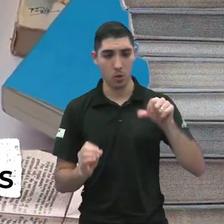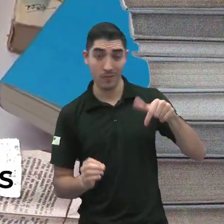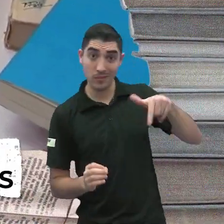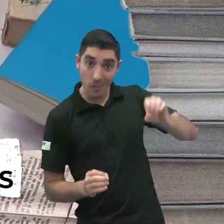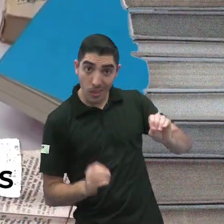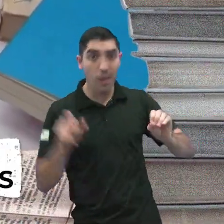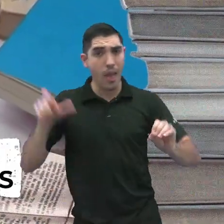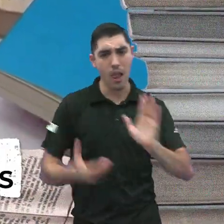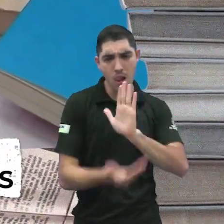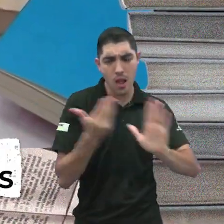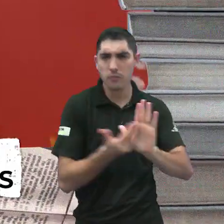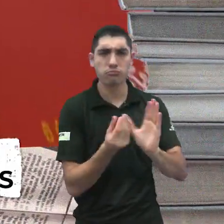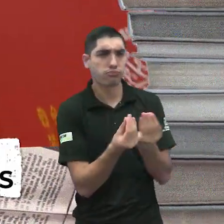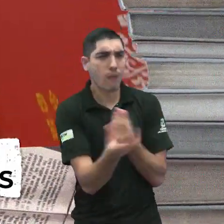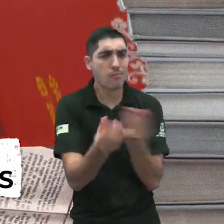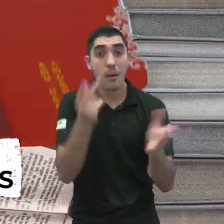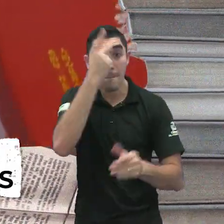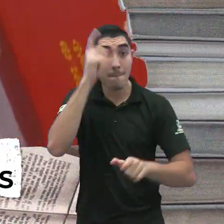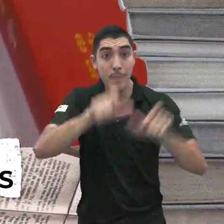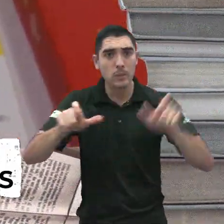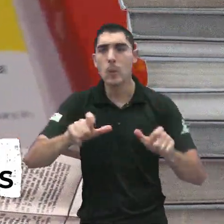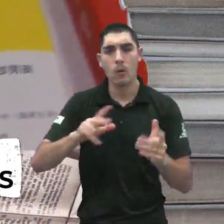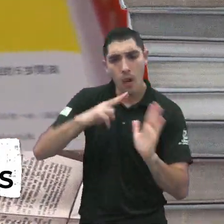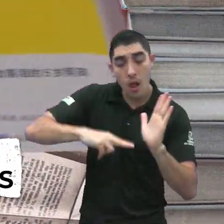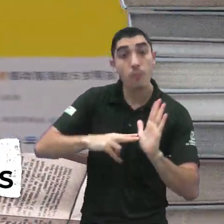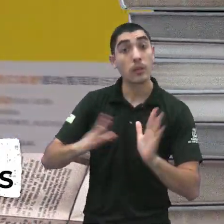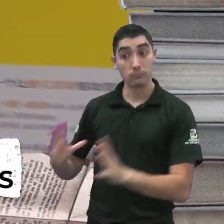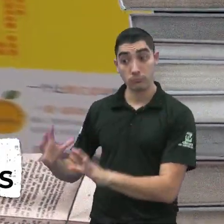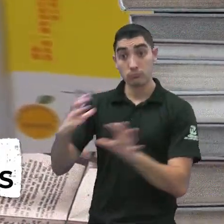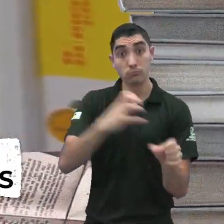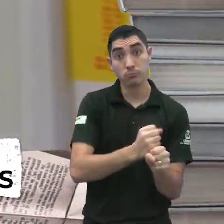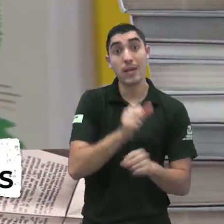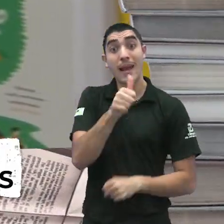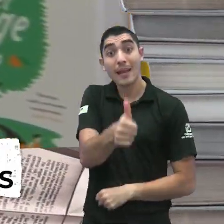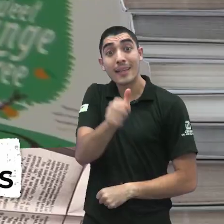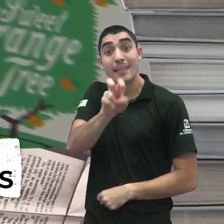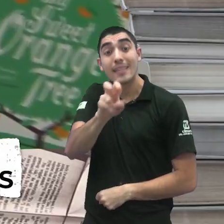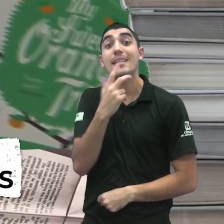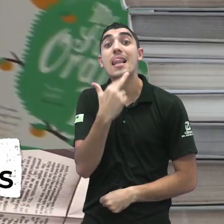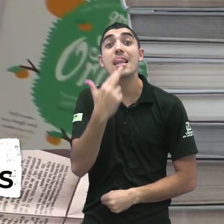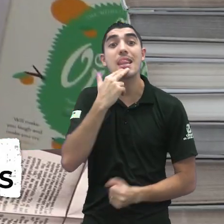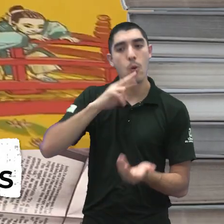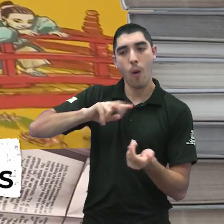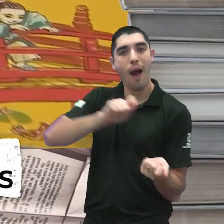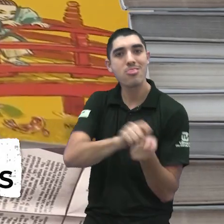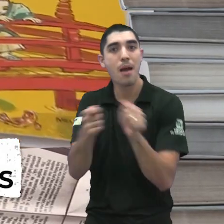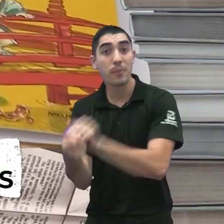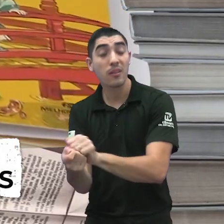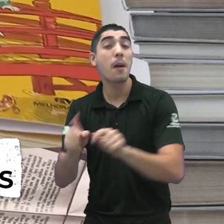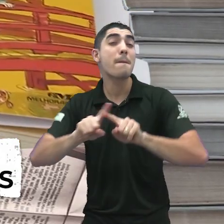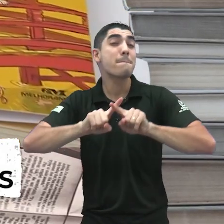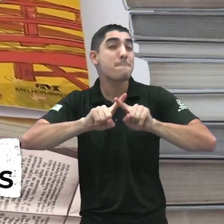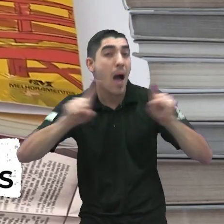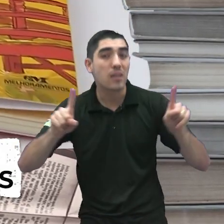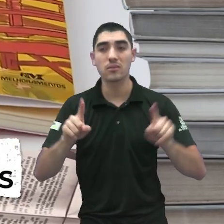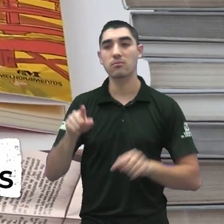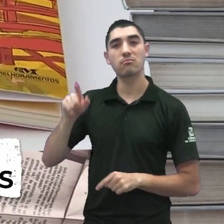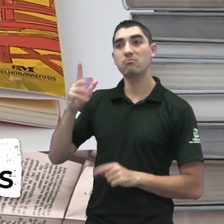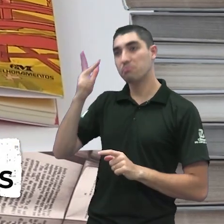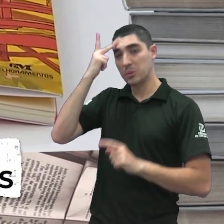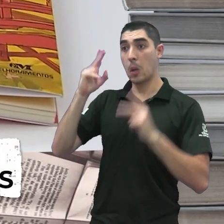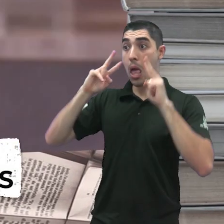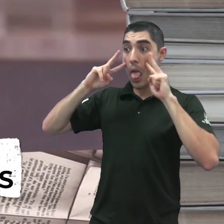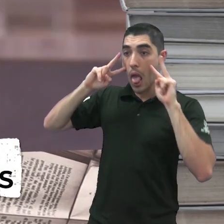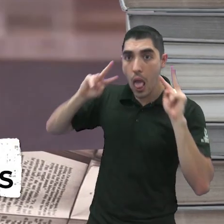na formação de leitores e foi traduzida para 15 línguas diferentes. Mesmo assim, não teve o reconhecimento que deveria. É